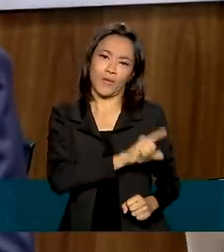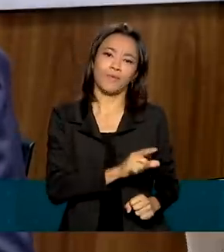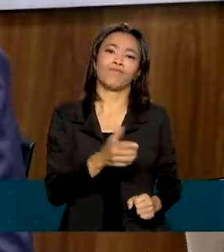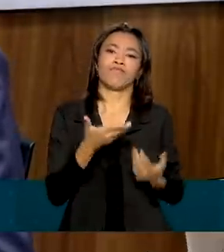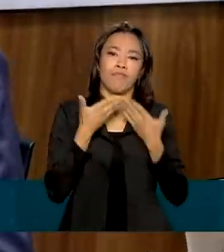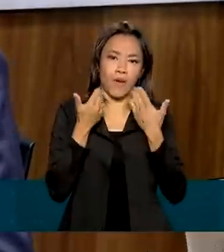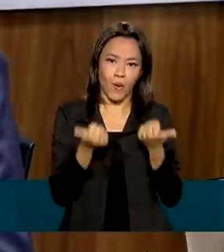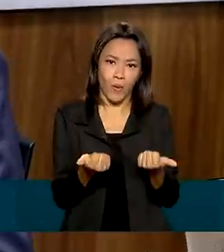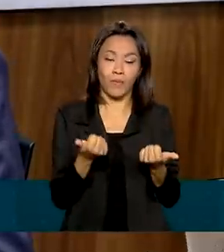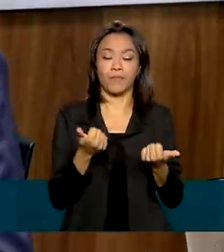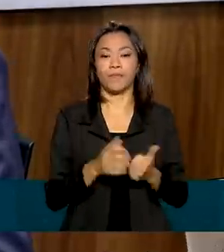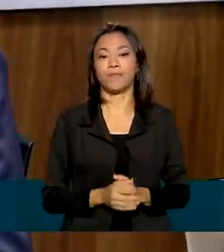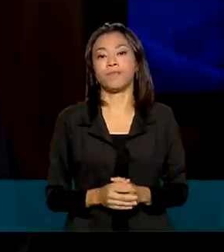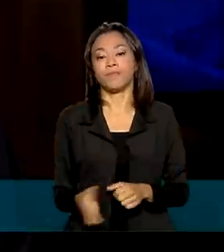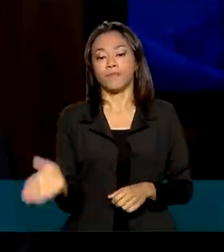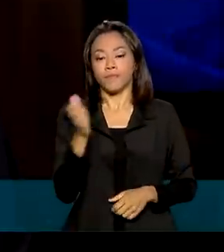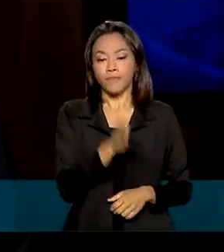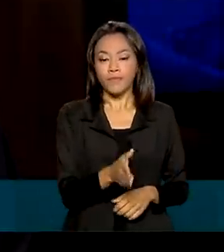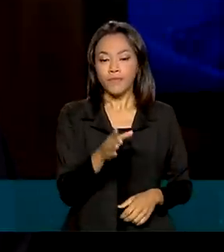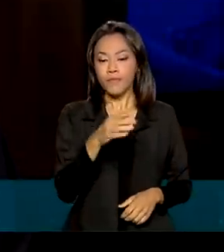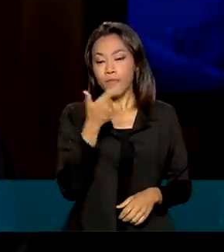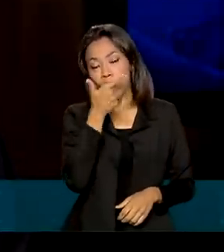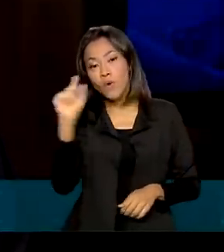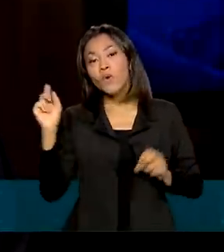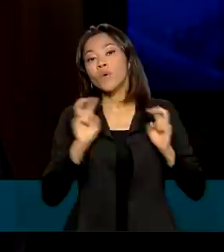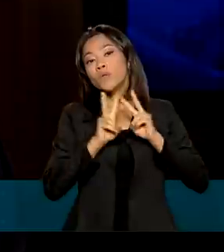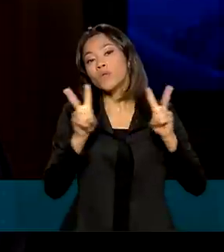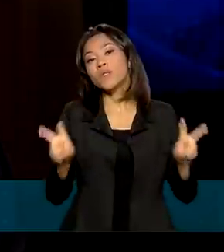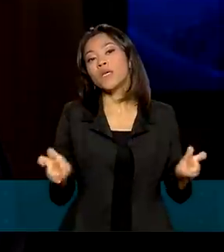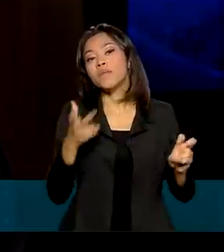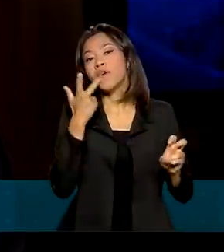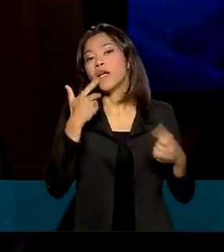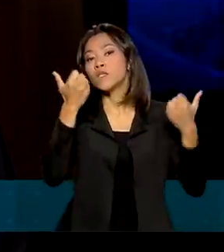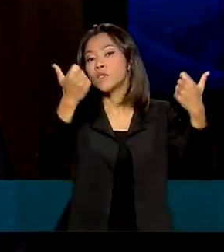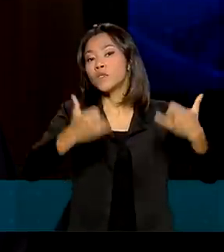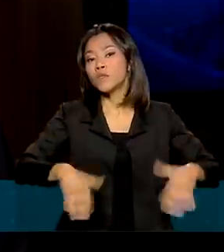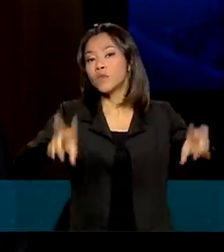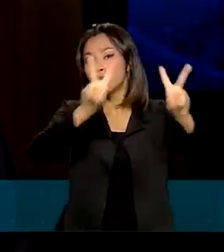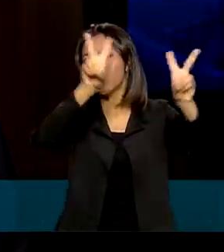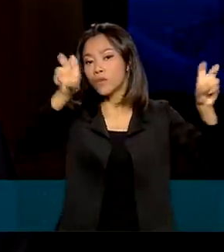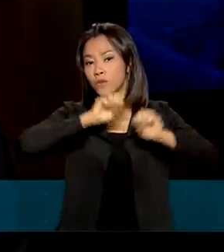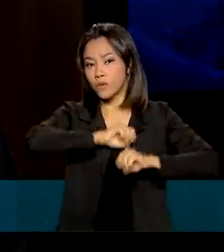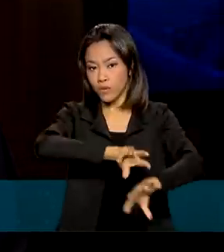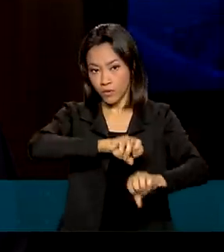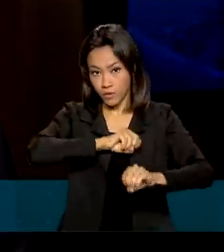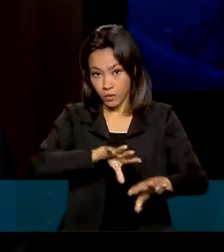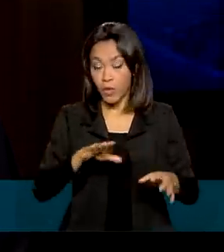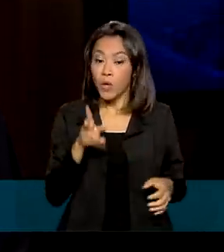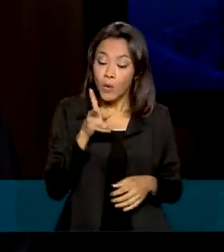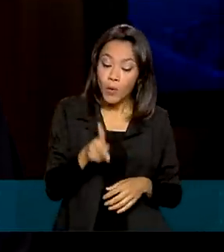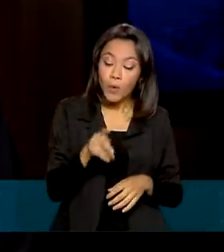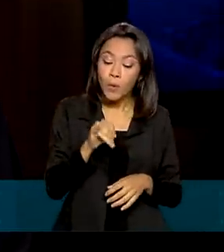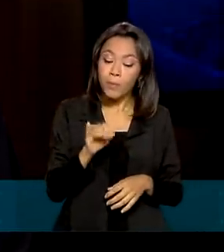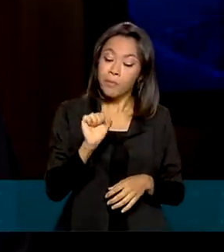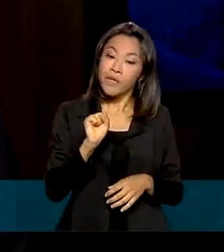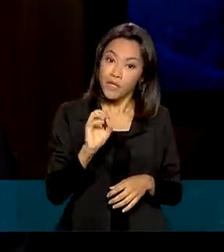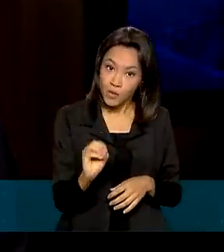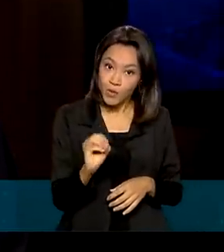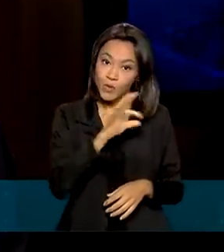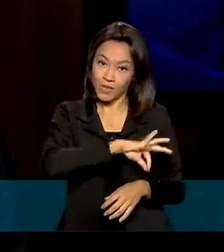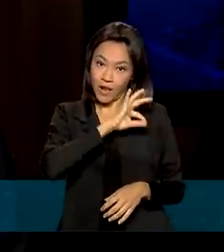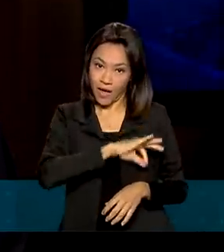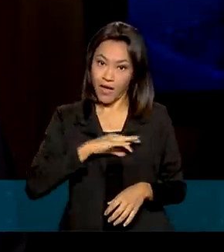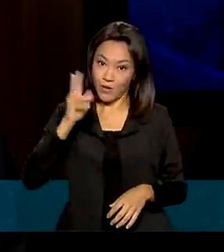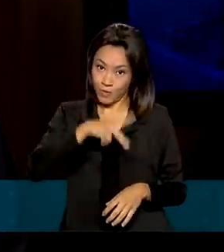com a diminuição da evasão agora presidente foi dado para transações falar sobre a educação a recente correção do piso salarial dos professores da Educação